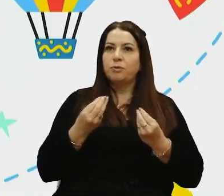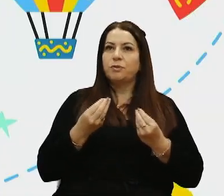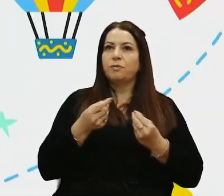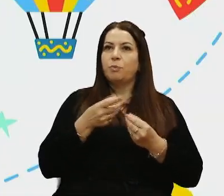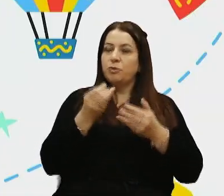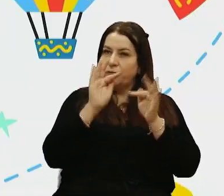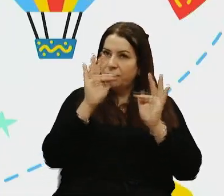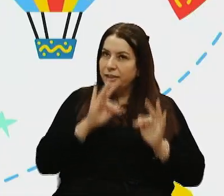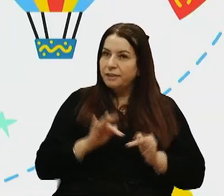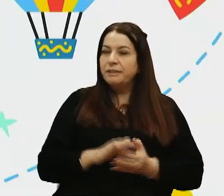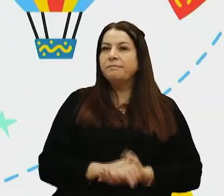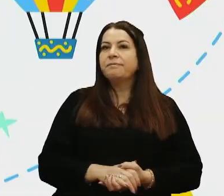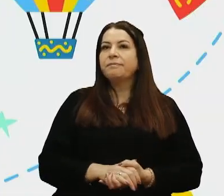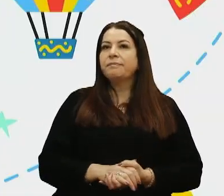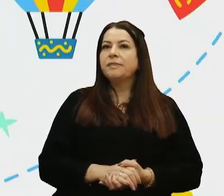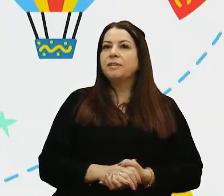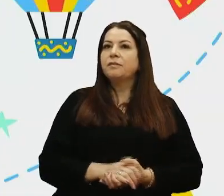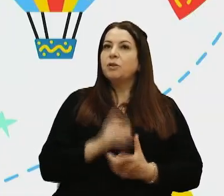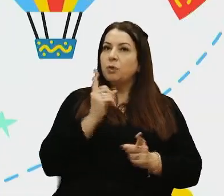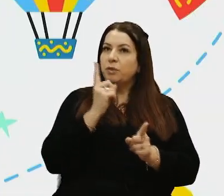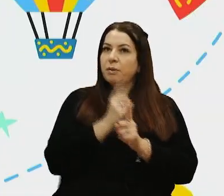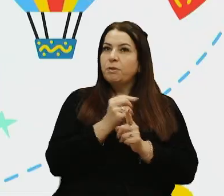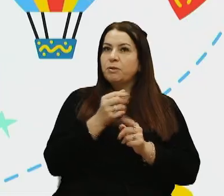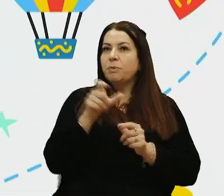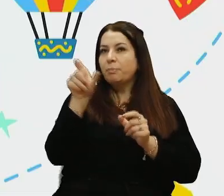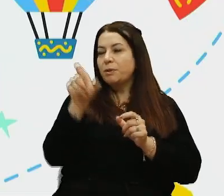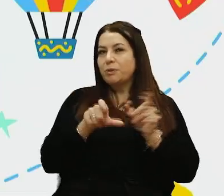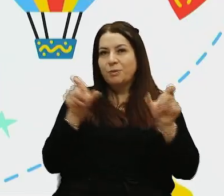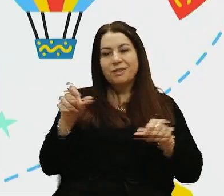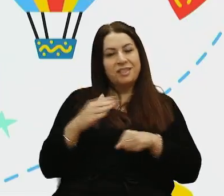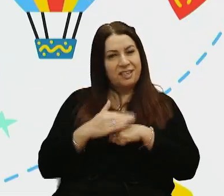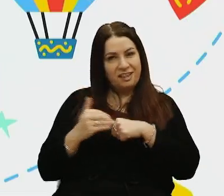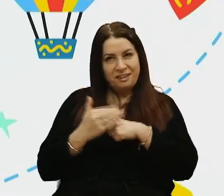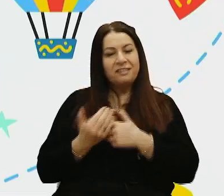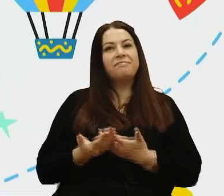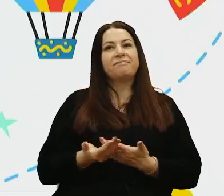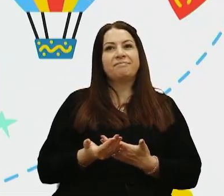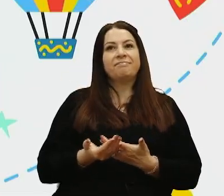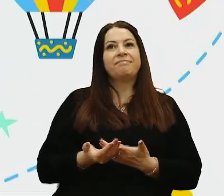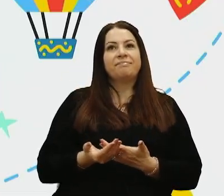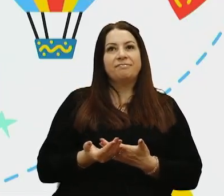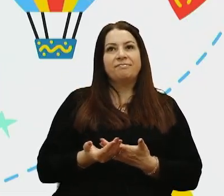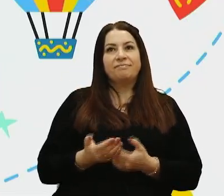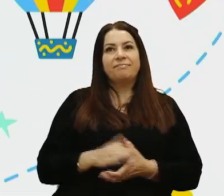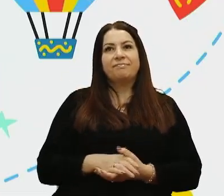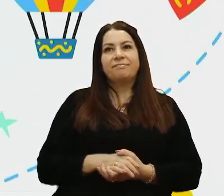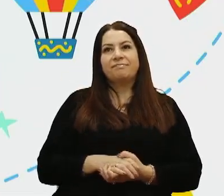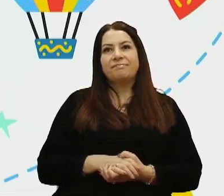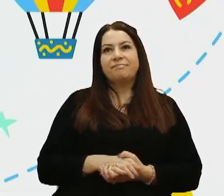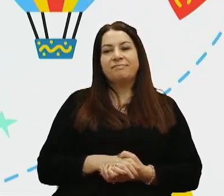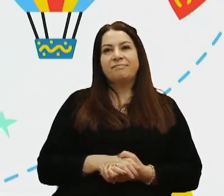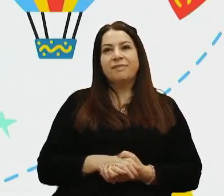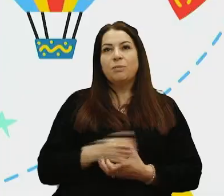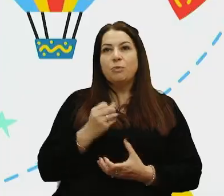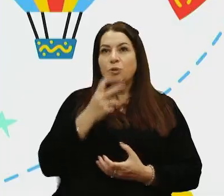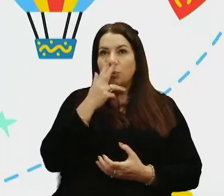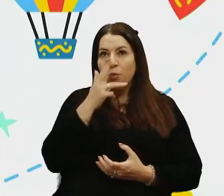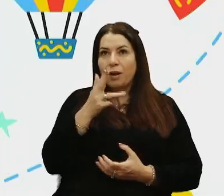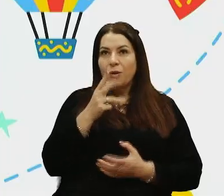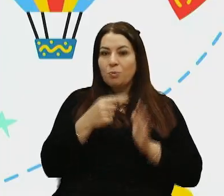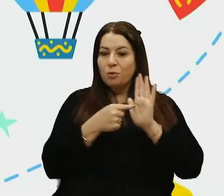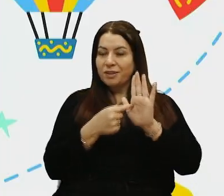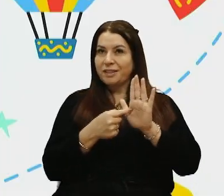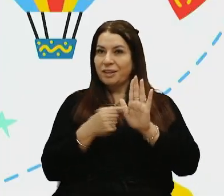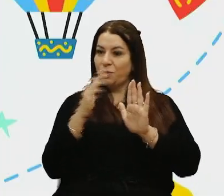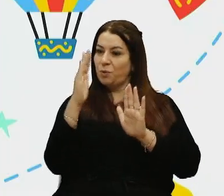muito feliz, que tu vai encontrar muita gente querida e que tu vai poder, como tu tá te refletindo assim